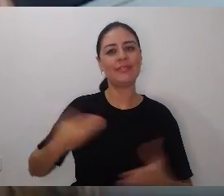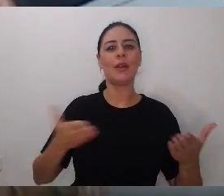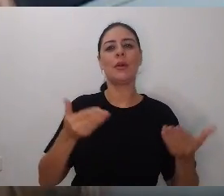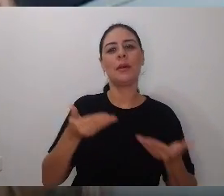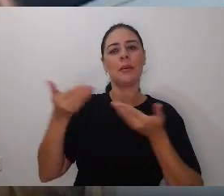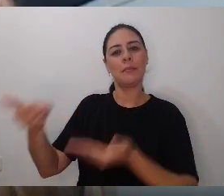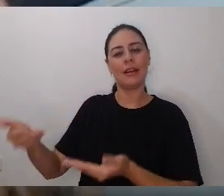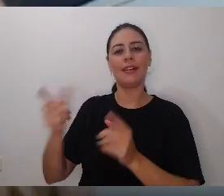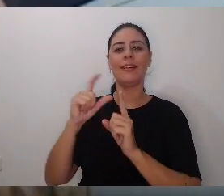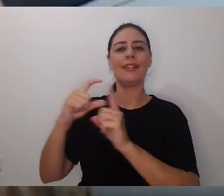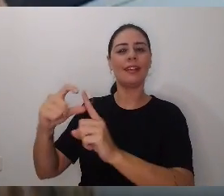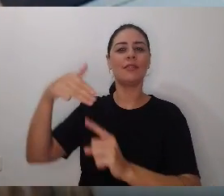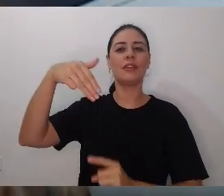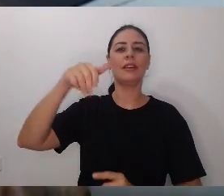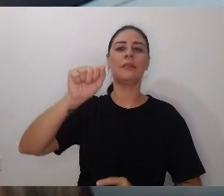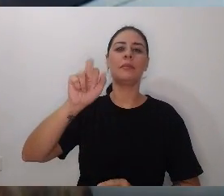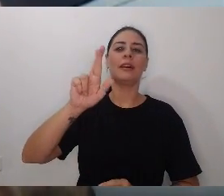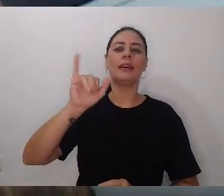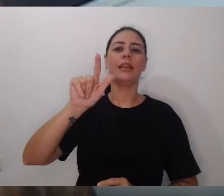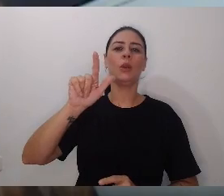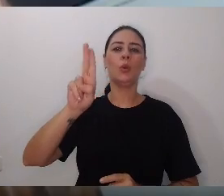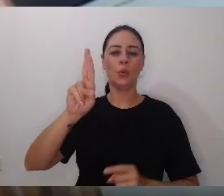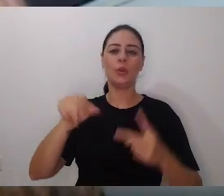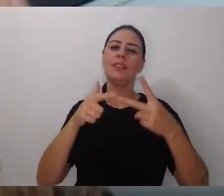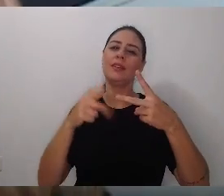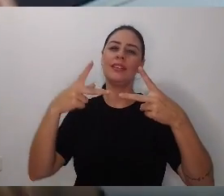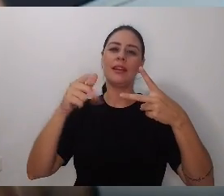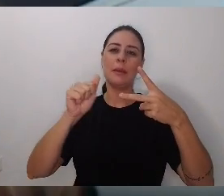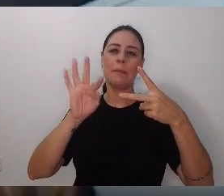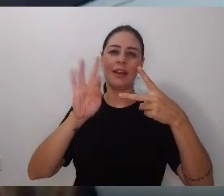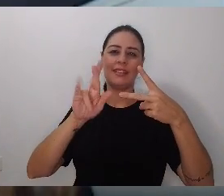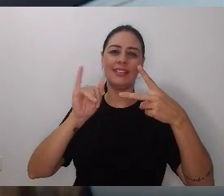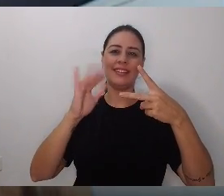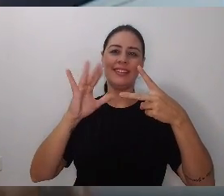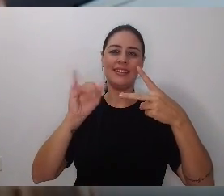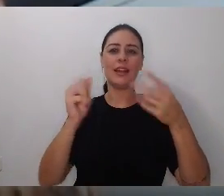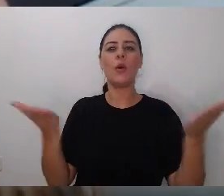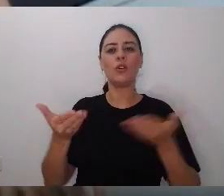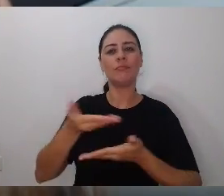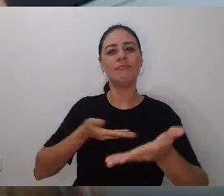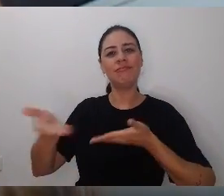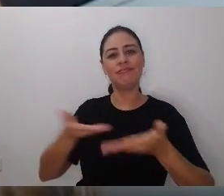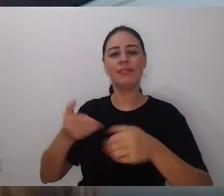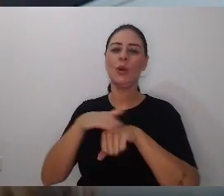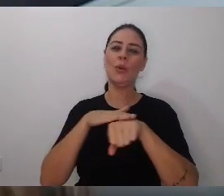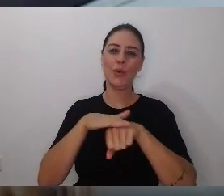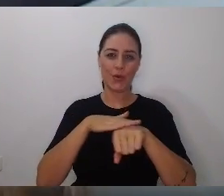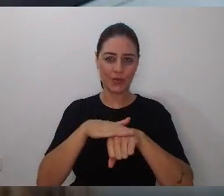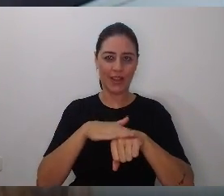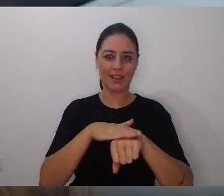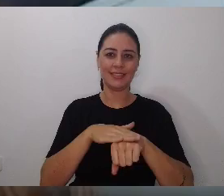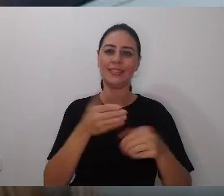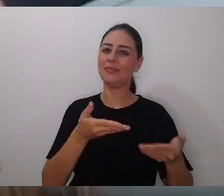tua participação e agora eu passo a palavra para a Marilu e na sequência para a Patrícia, que serão as nossas mediadoras nesse dia,